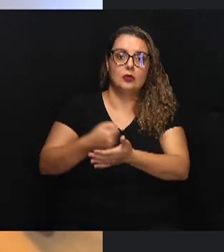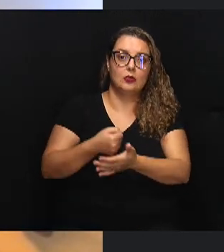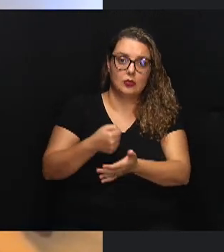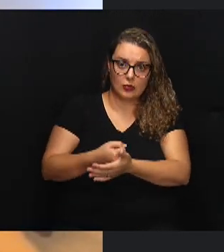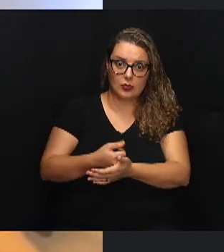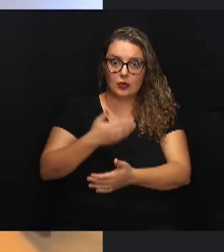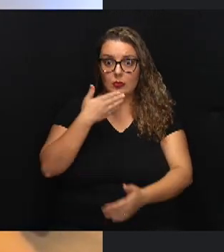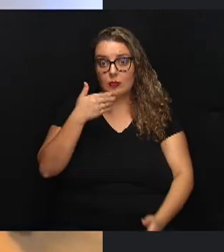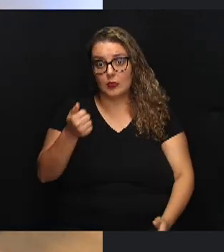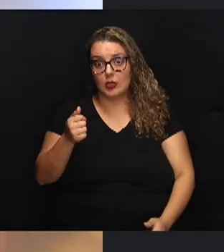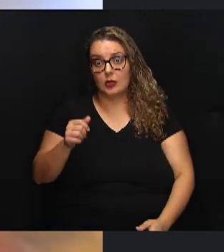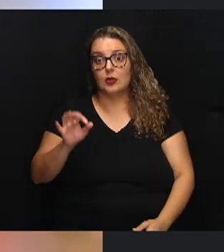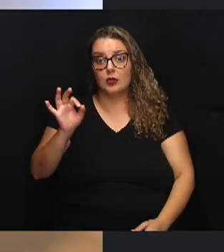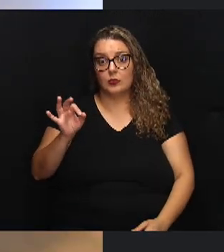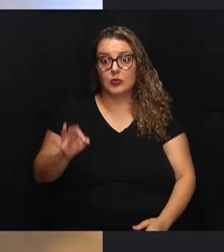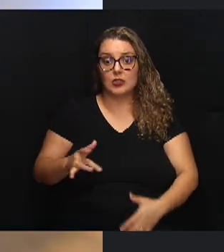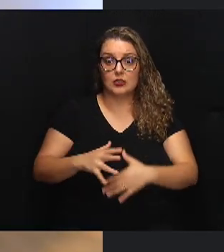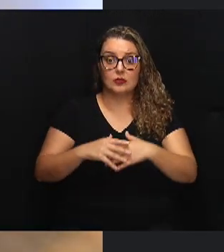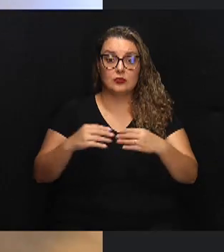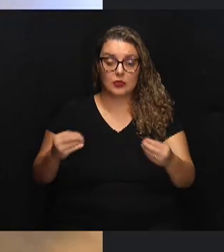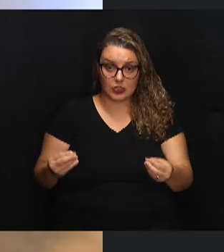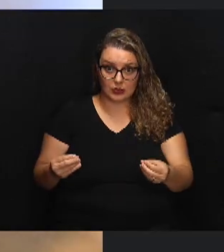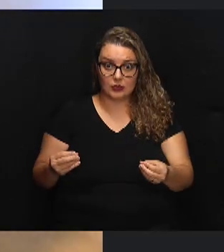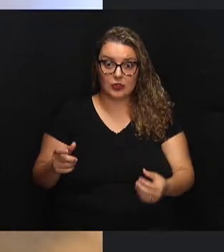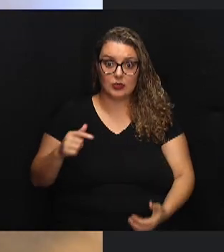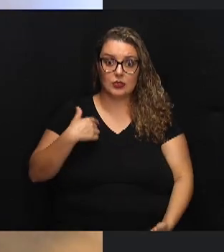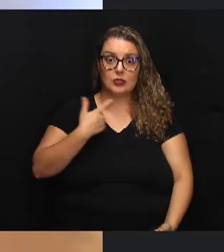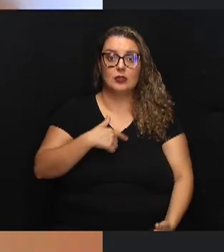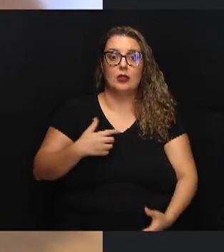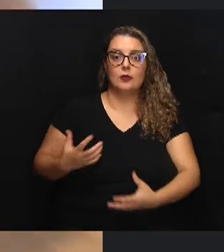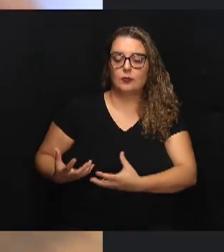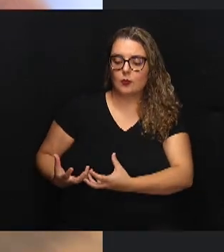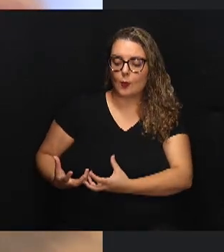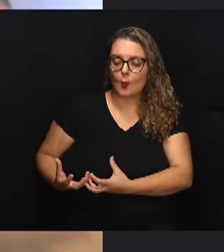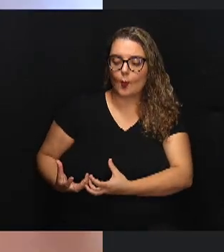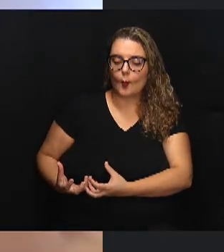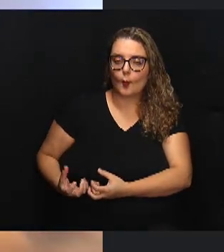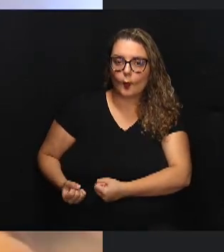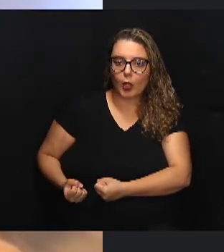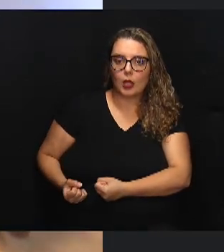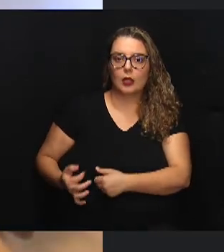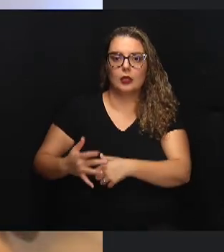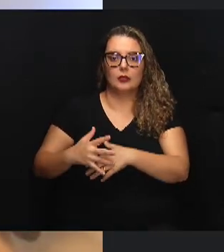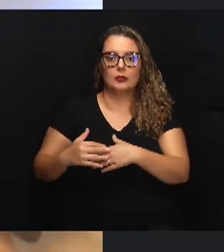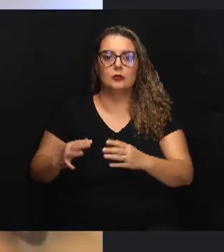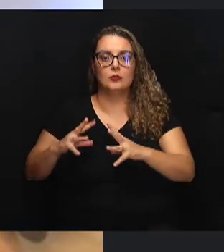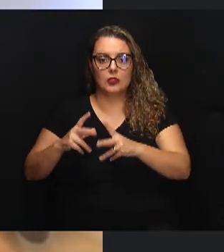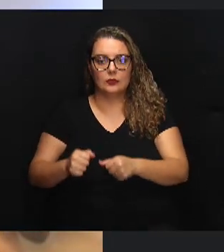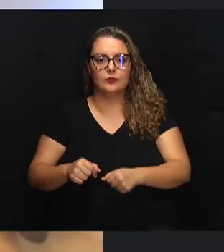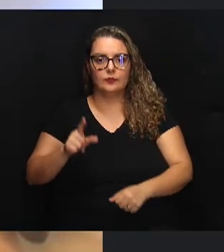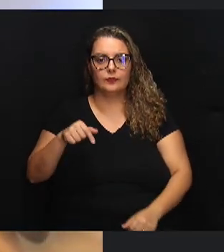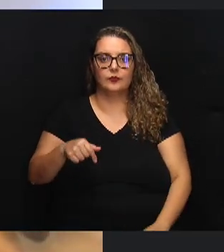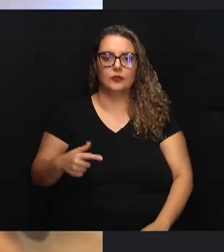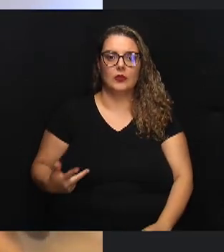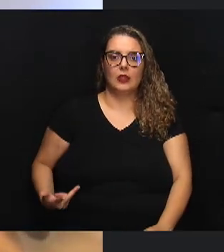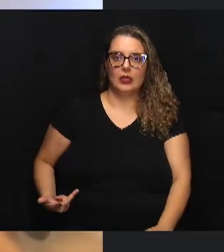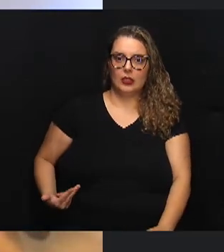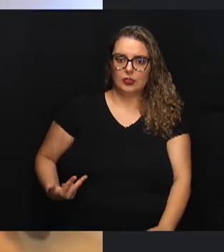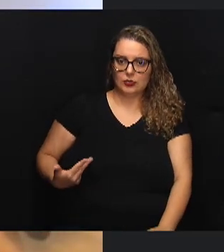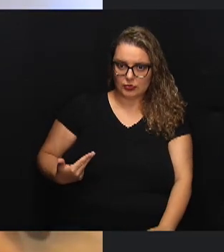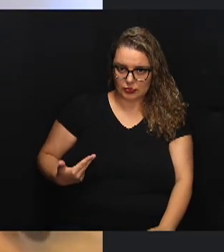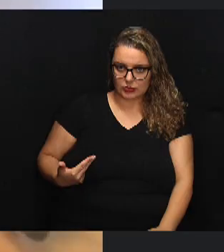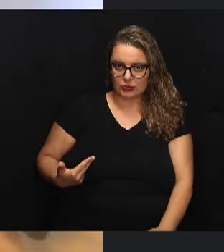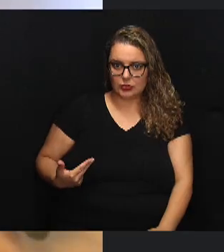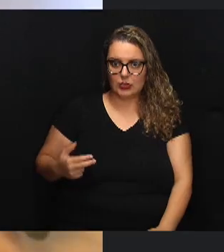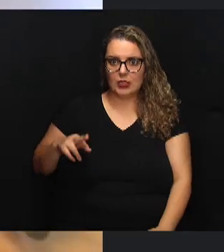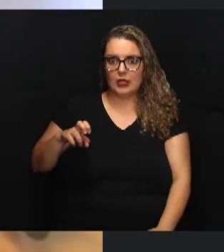maior chance de cura, uma maior chance da gente ressecar essa doença completamente, porque realmente é a cirurgia com